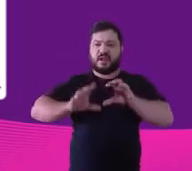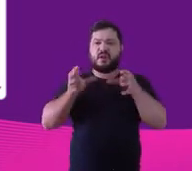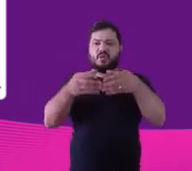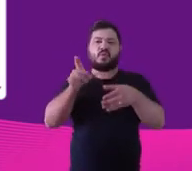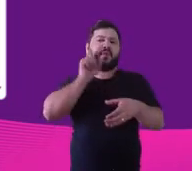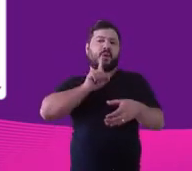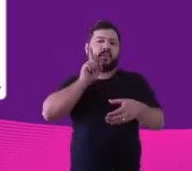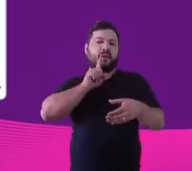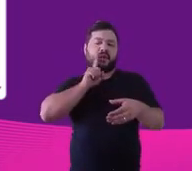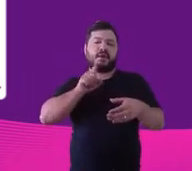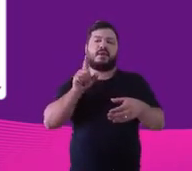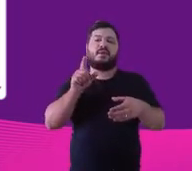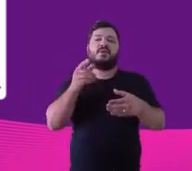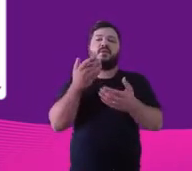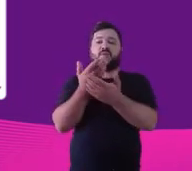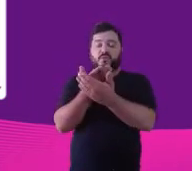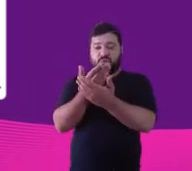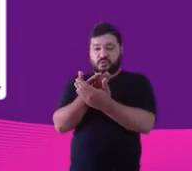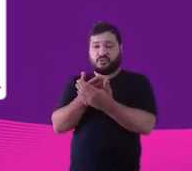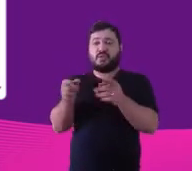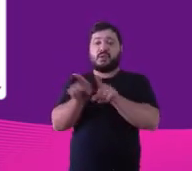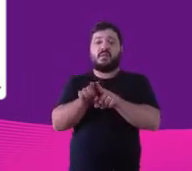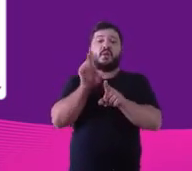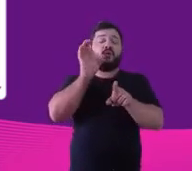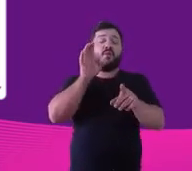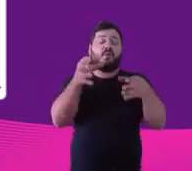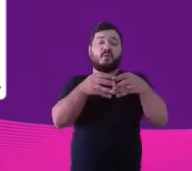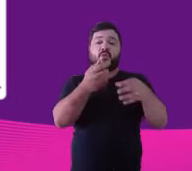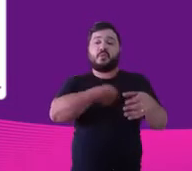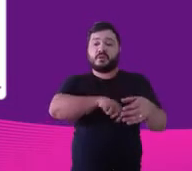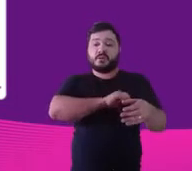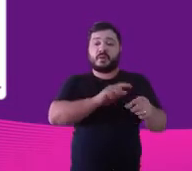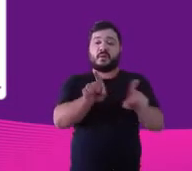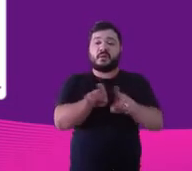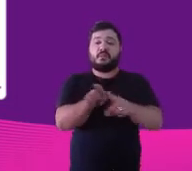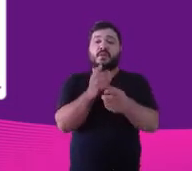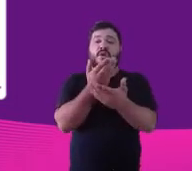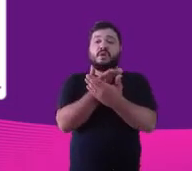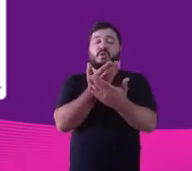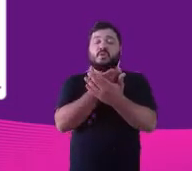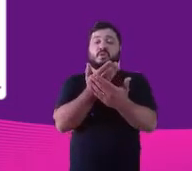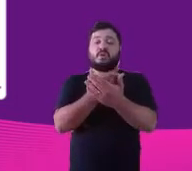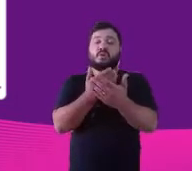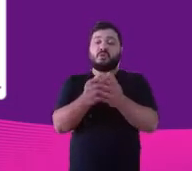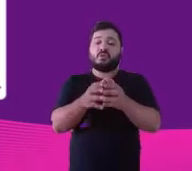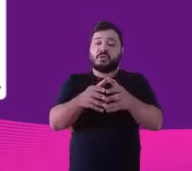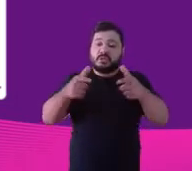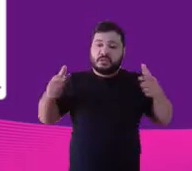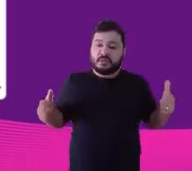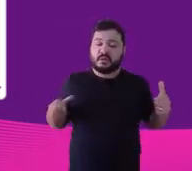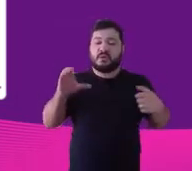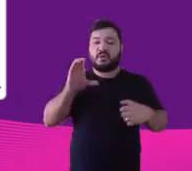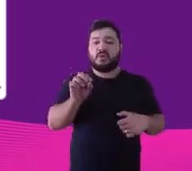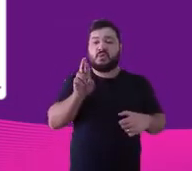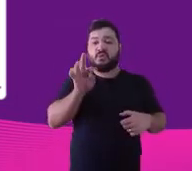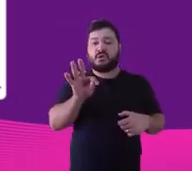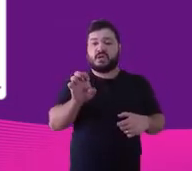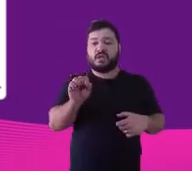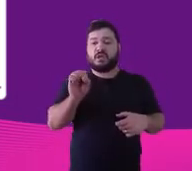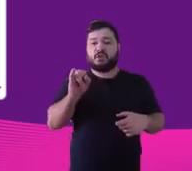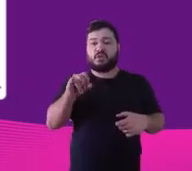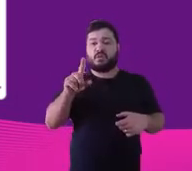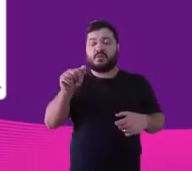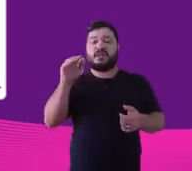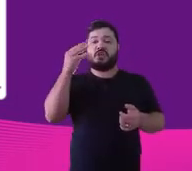grupo americano contudo o suor eo grupo espanhol fez isso tudo estendendo o bortezomibe lenalidomida